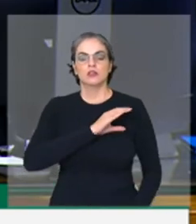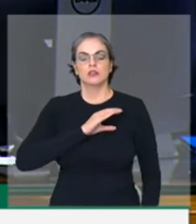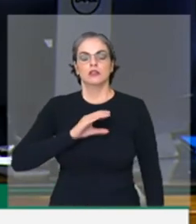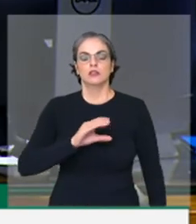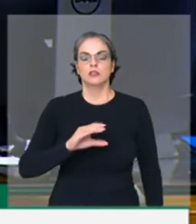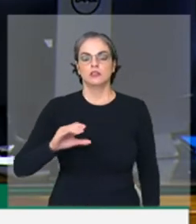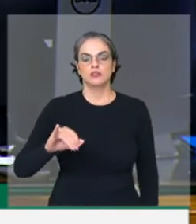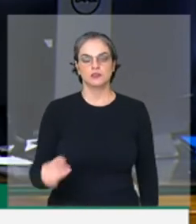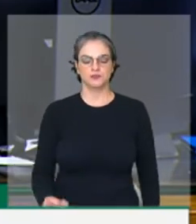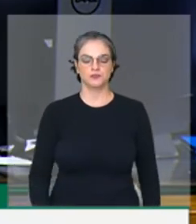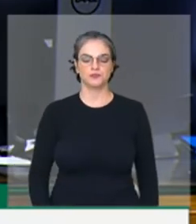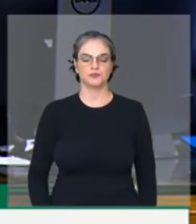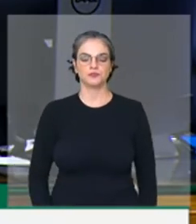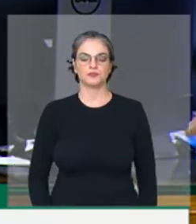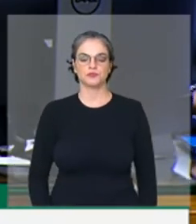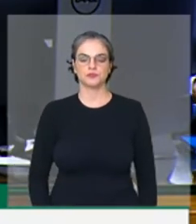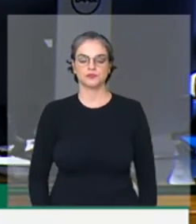de Cidadania.